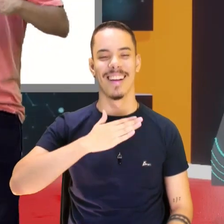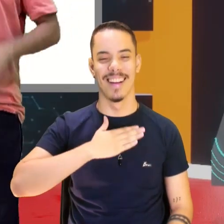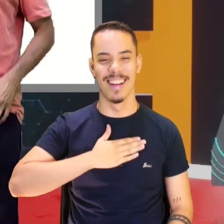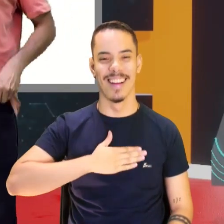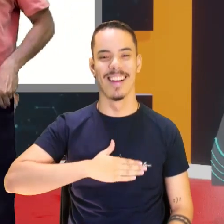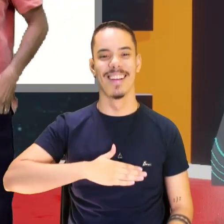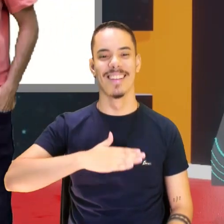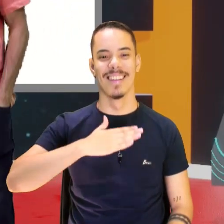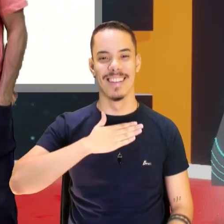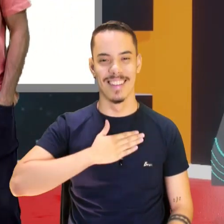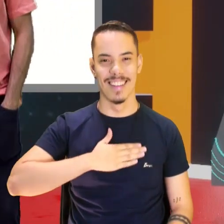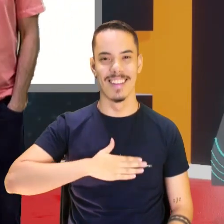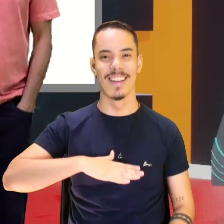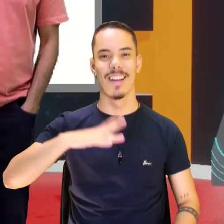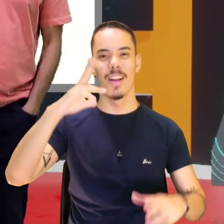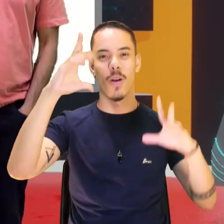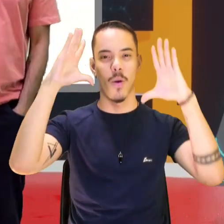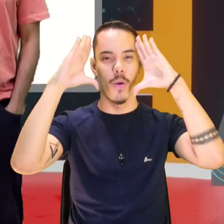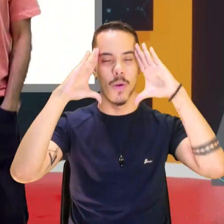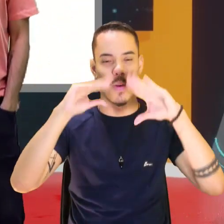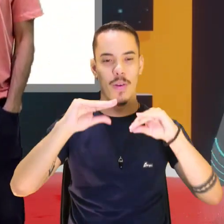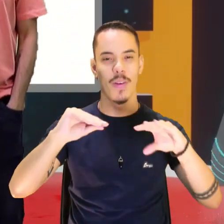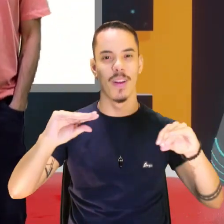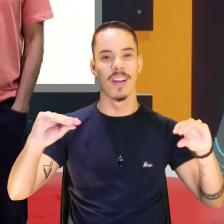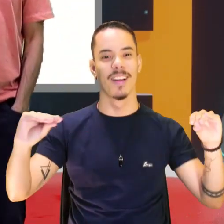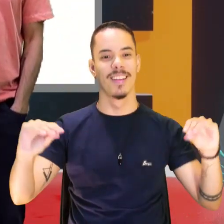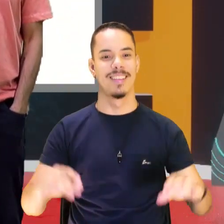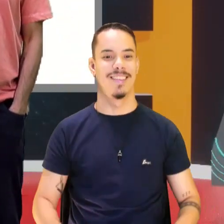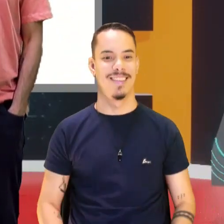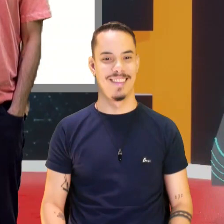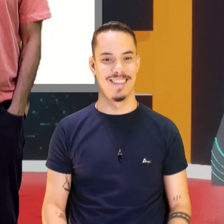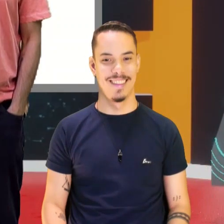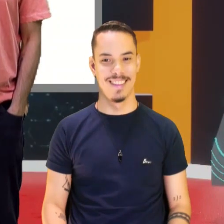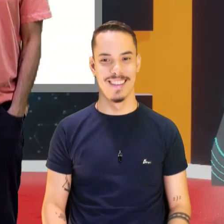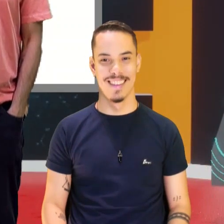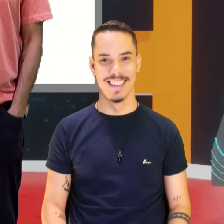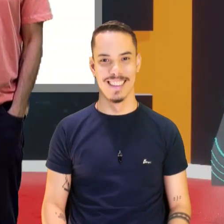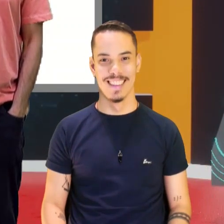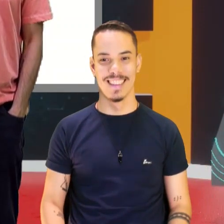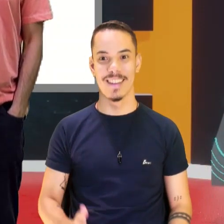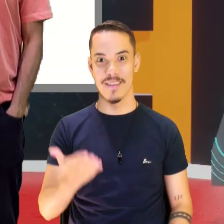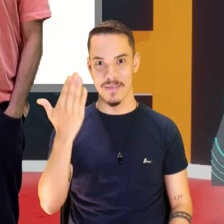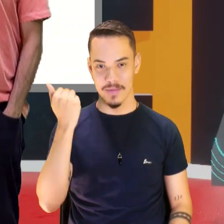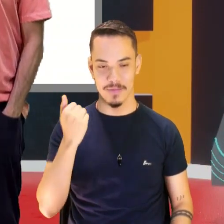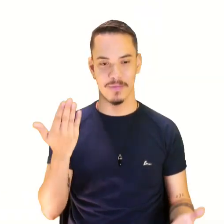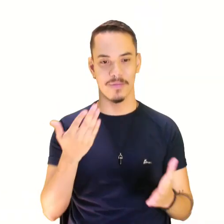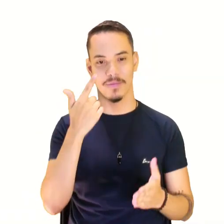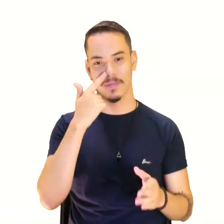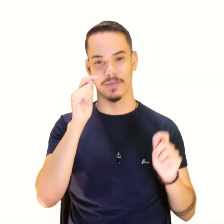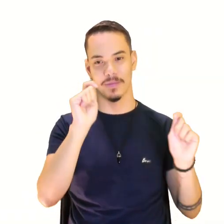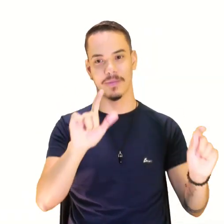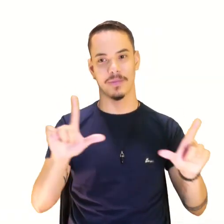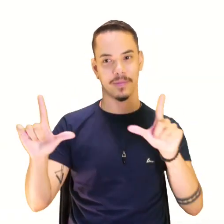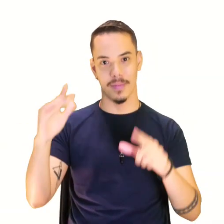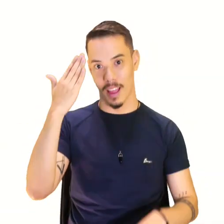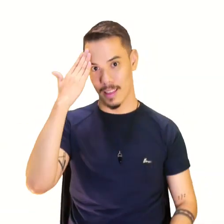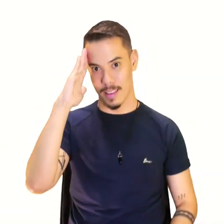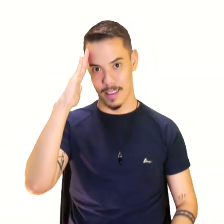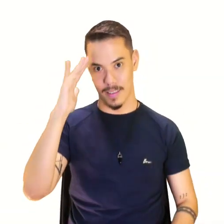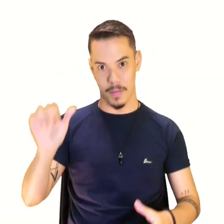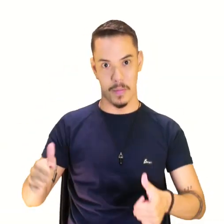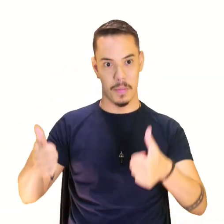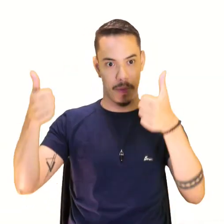Calma, muita calma, tranquilidade. Isso mesmo. Vamos lá então, na telinha, entender melhor tudo